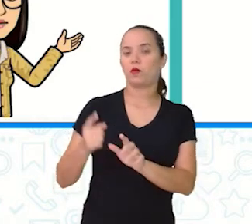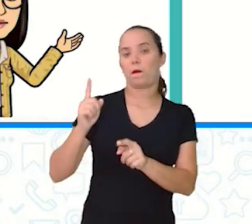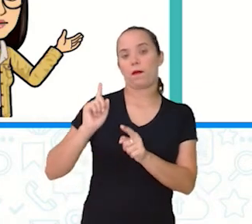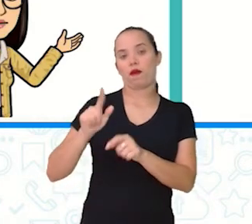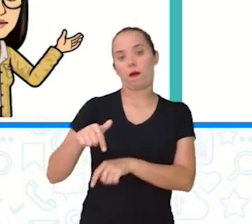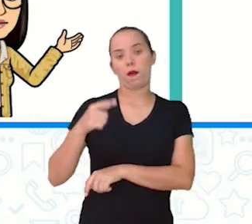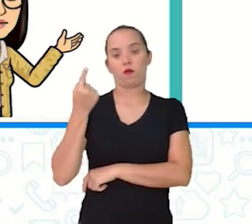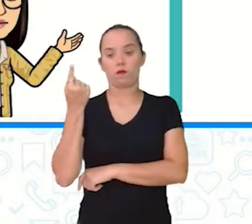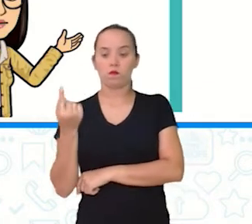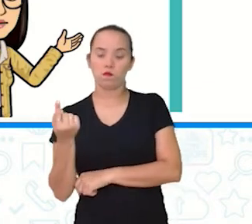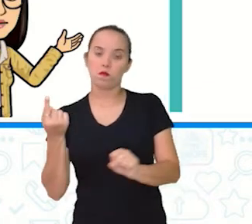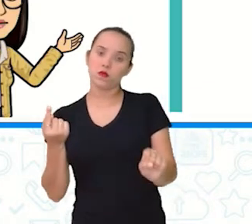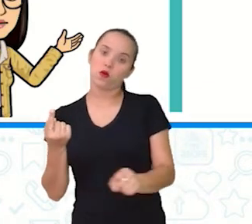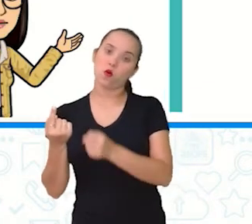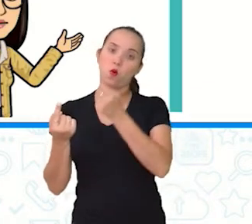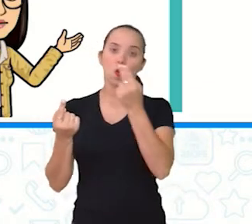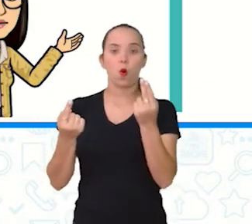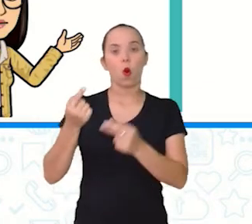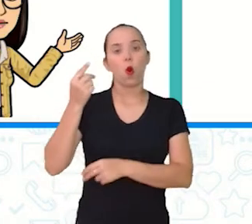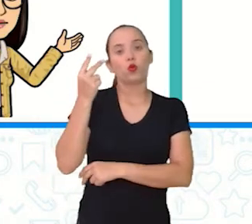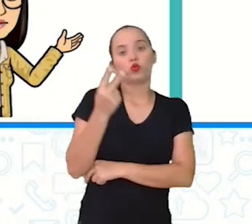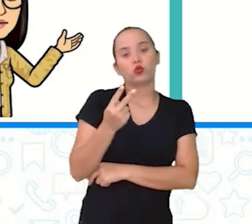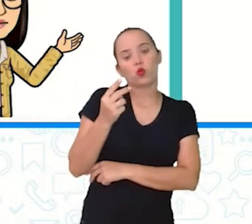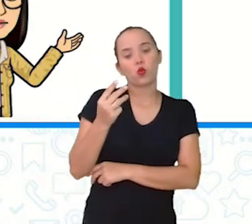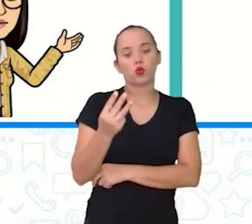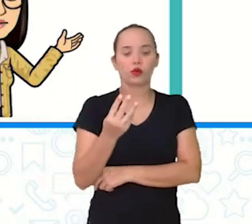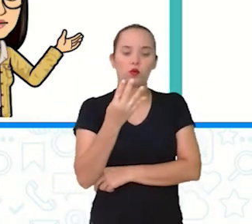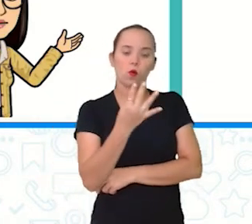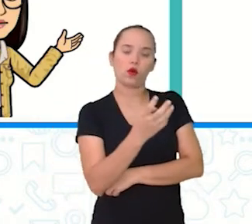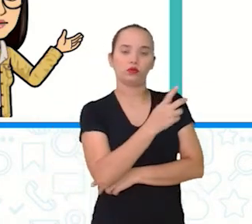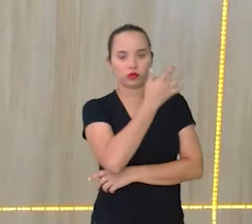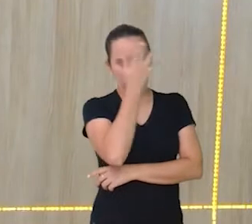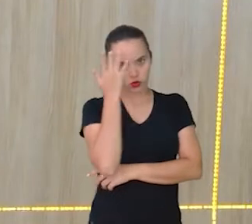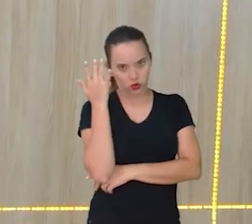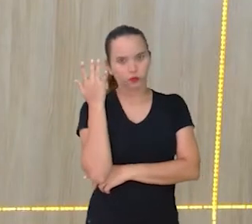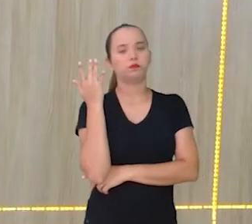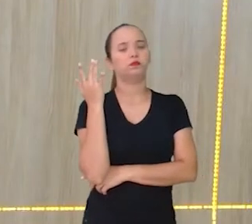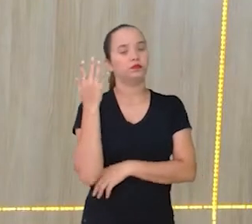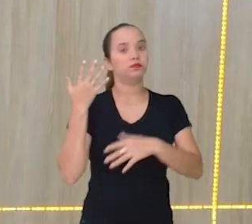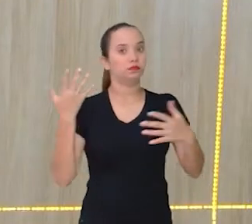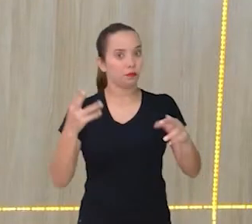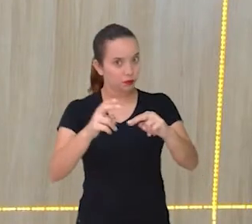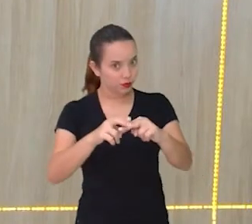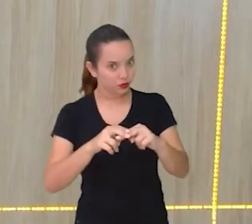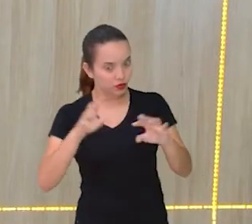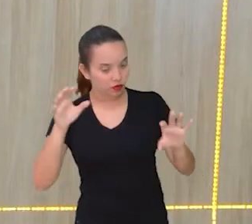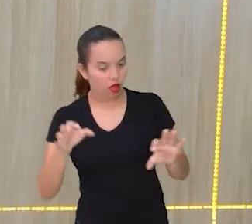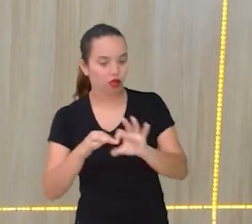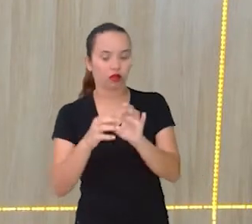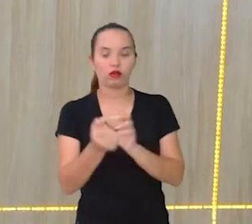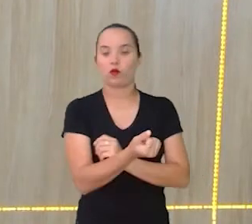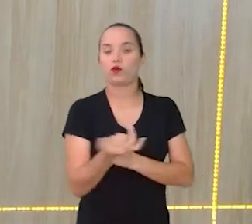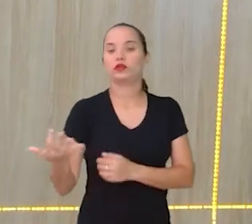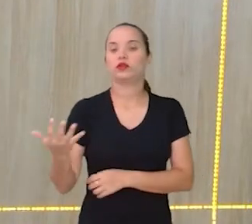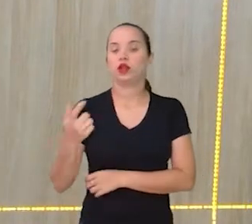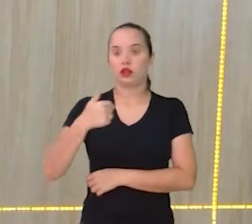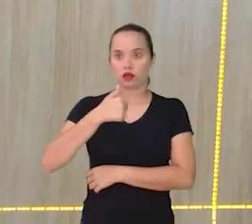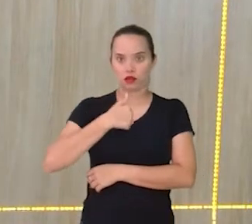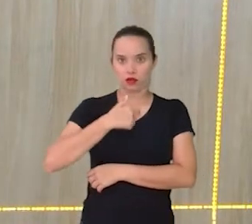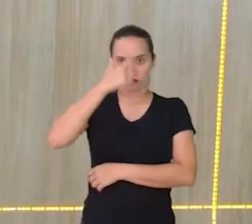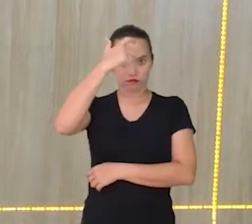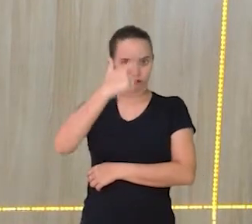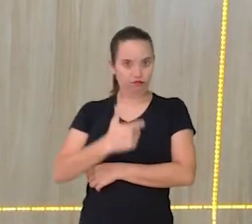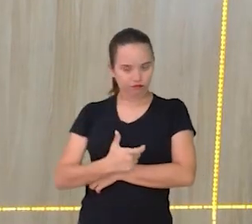mais pessoas. Aí, então, tem a ver com o número, com a quantidade. Eu sou apenas aqui,